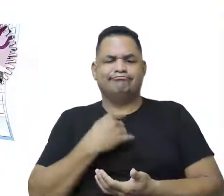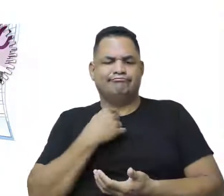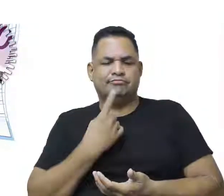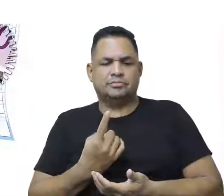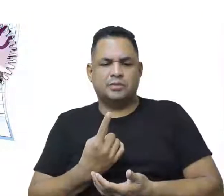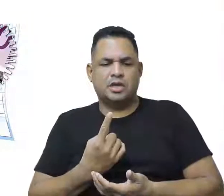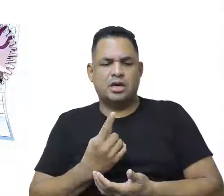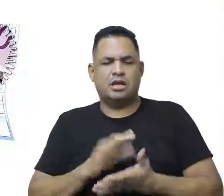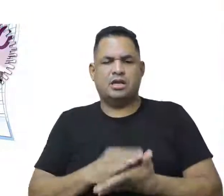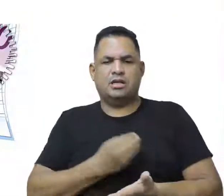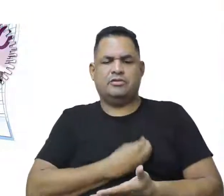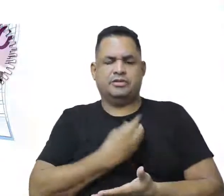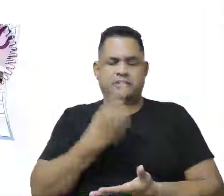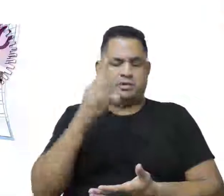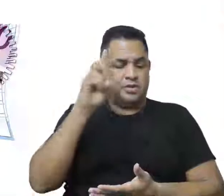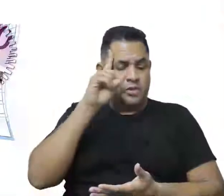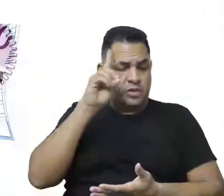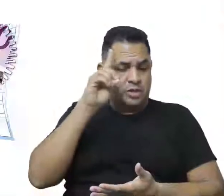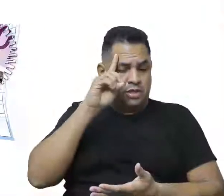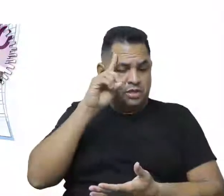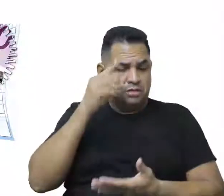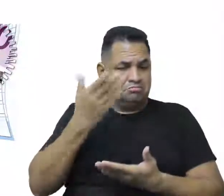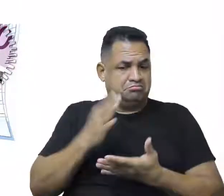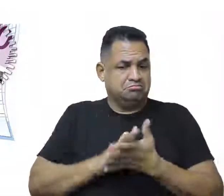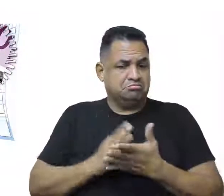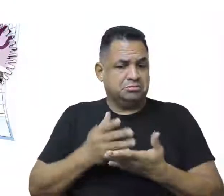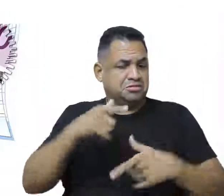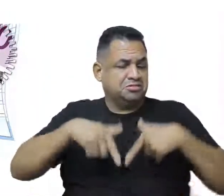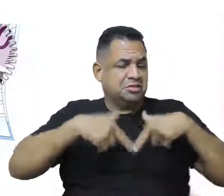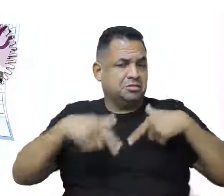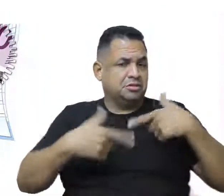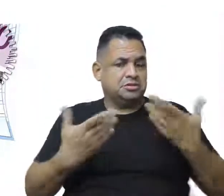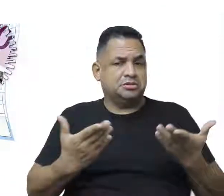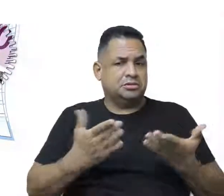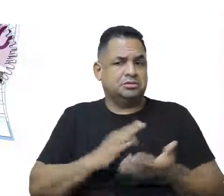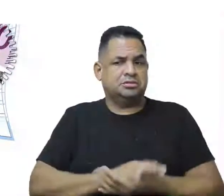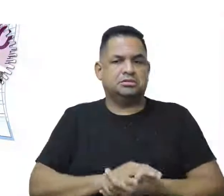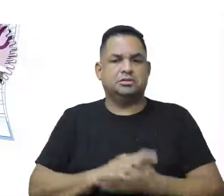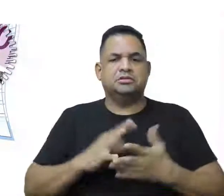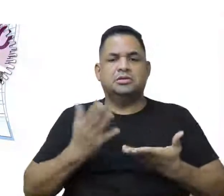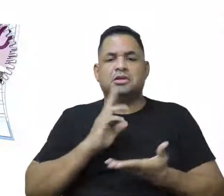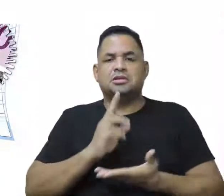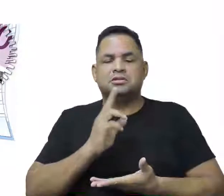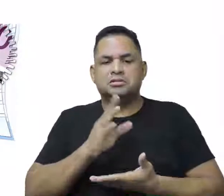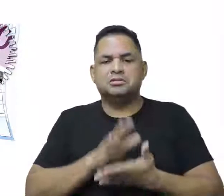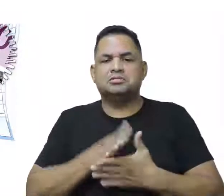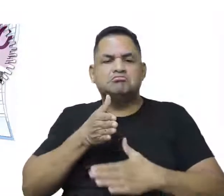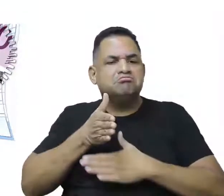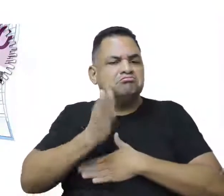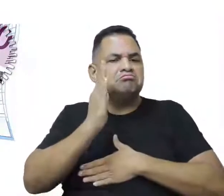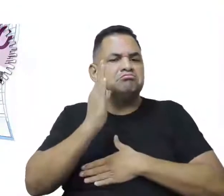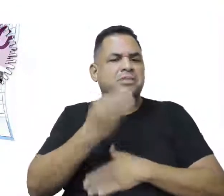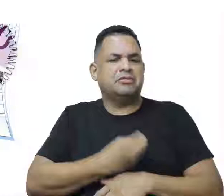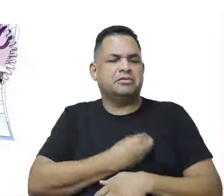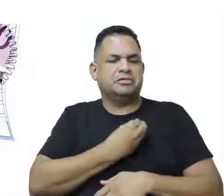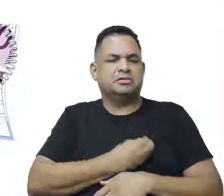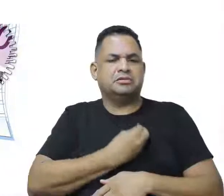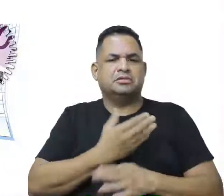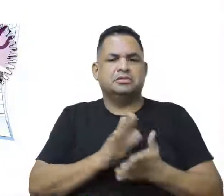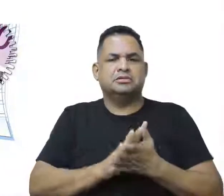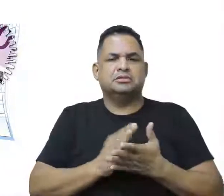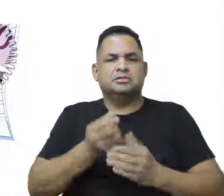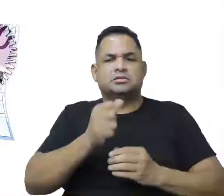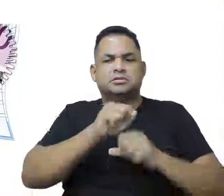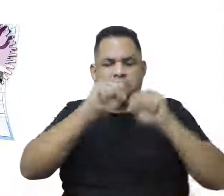inclusive, na nossa vida cotidiana, a gente não reproduzir isso, porque a todo momento a gente está vivendo de acordo com